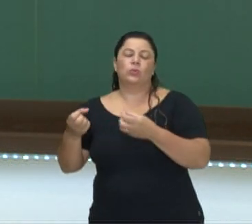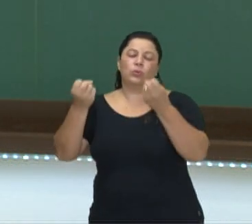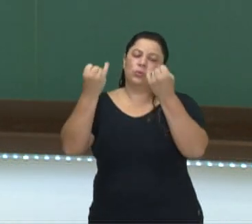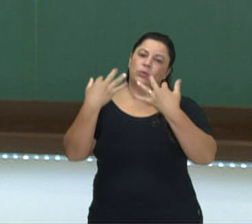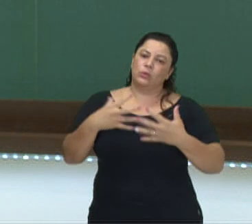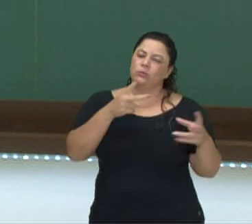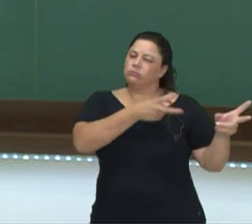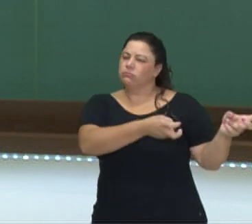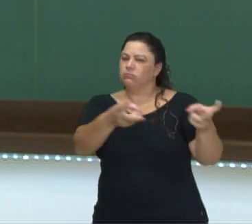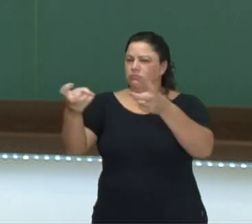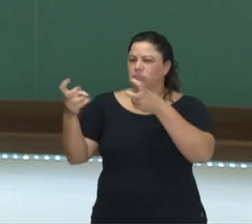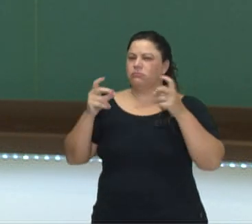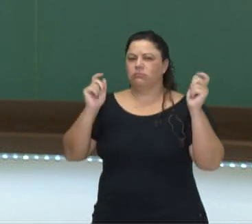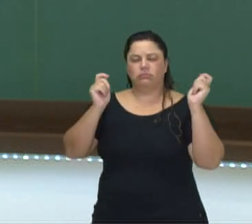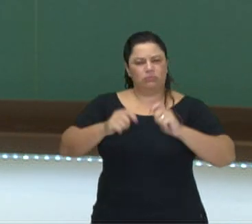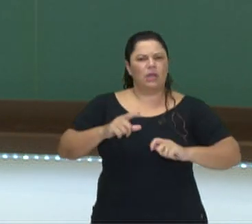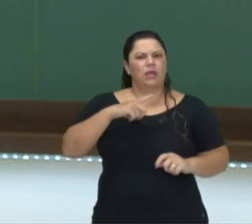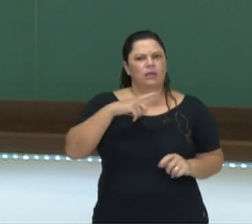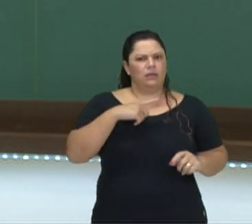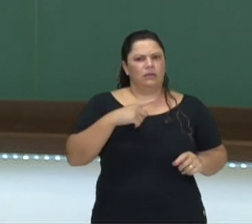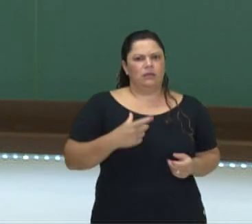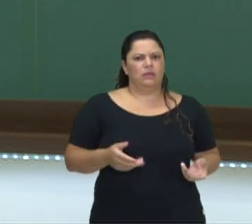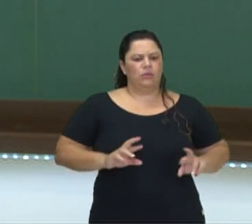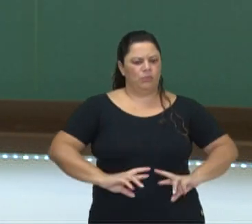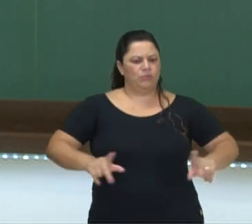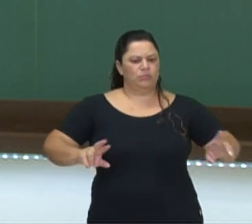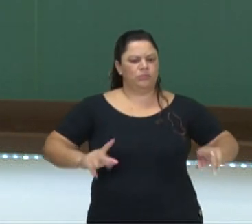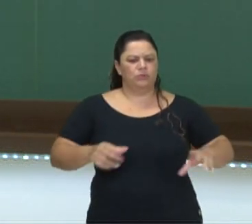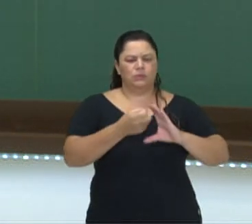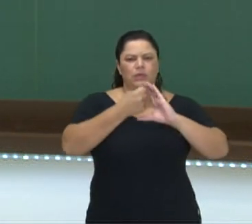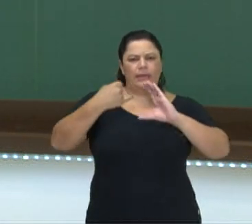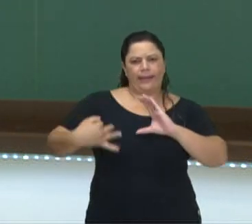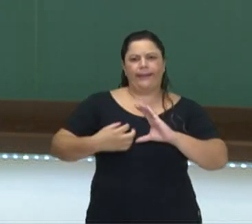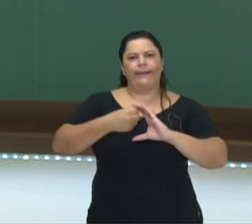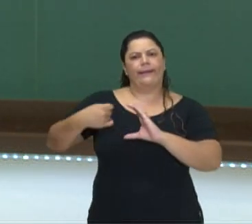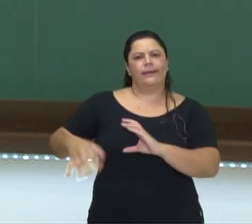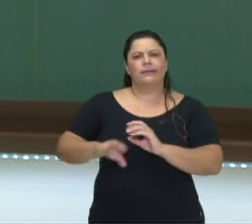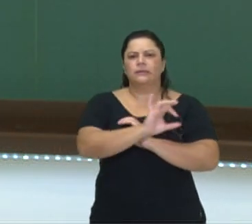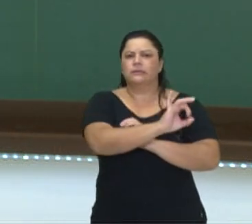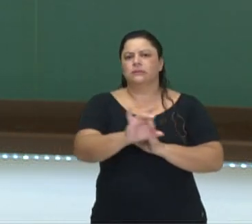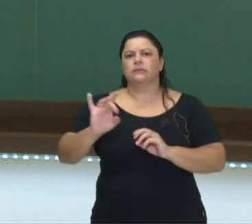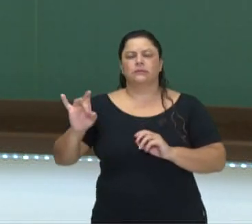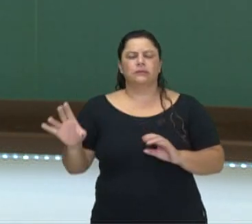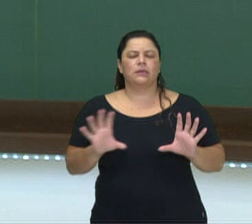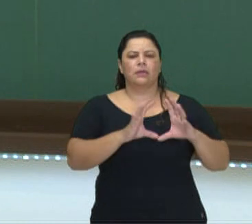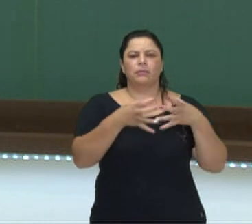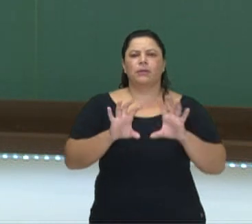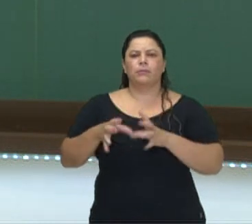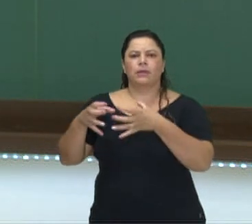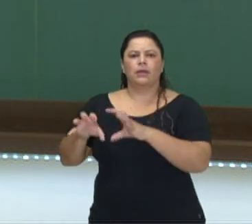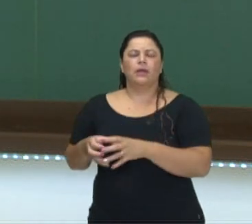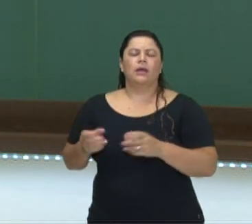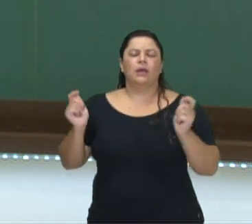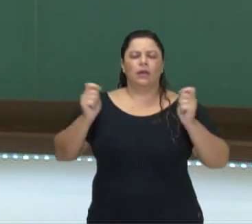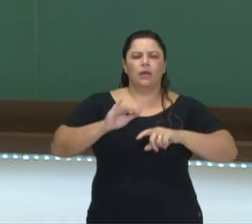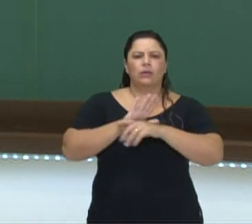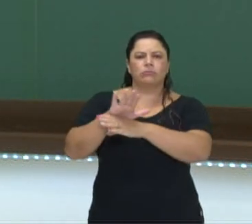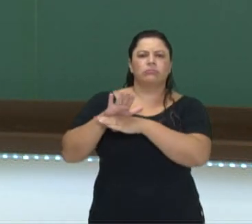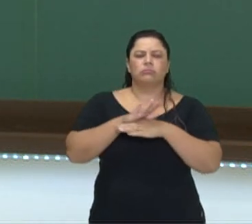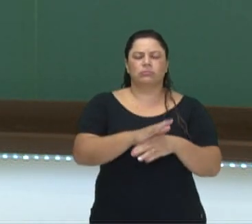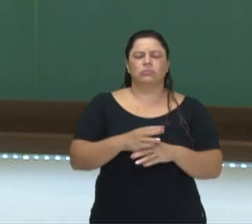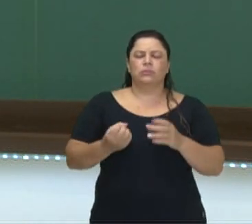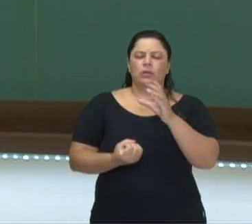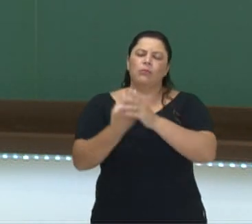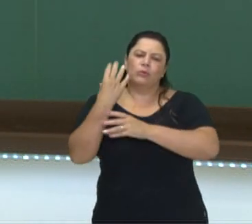já observa que existe uma riqueza de características que cada grupo contribuiu para formar a